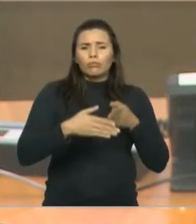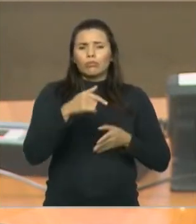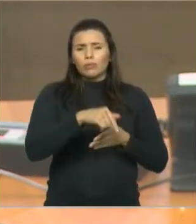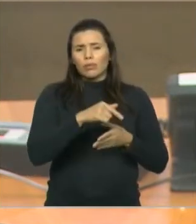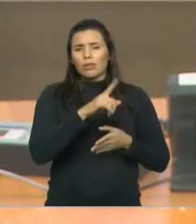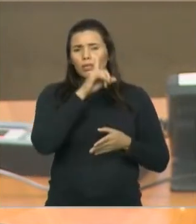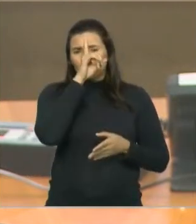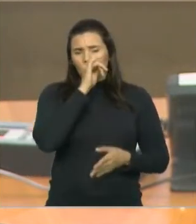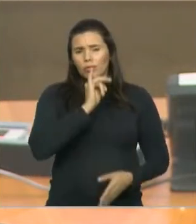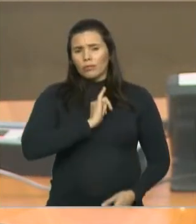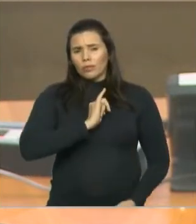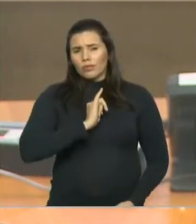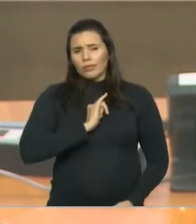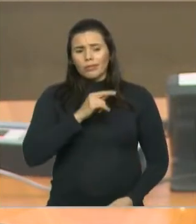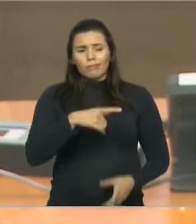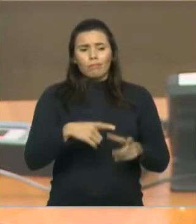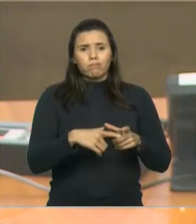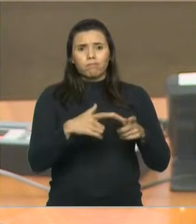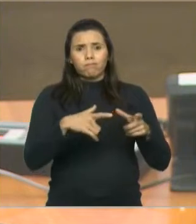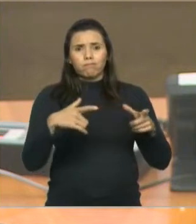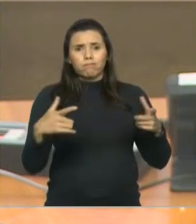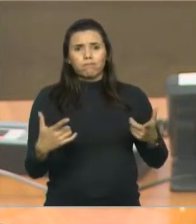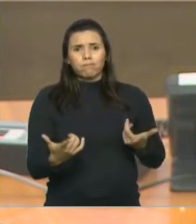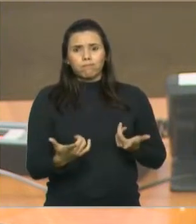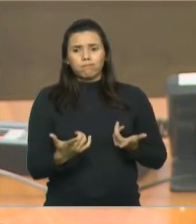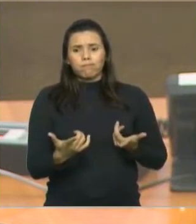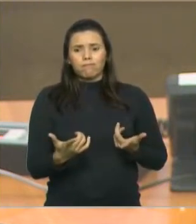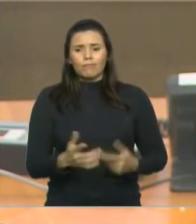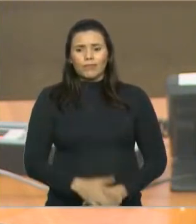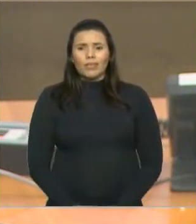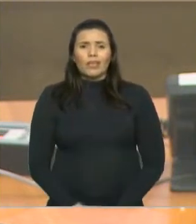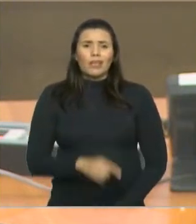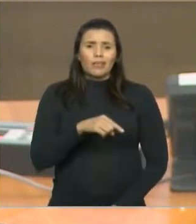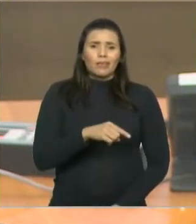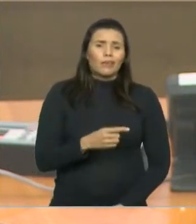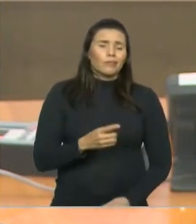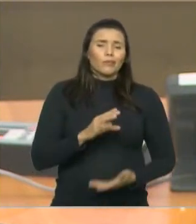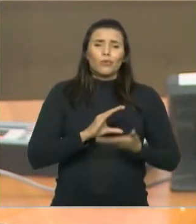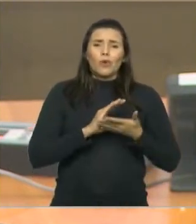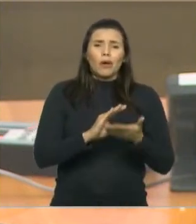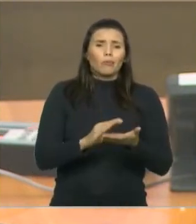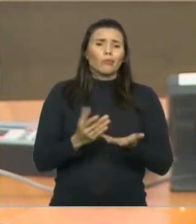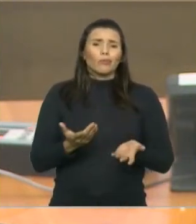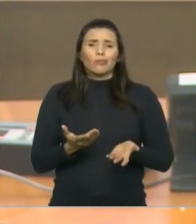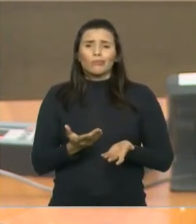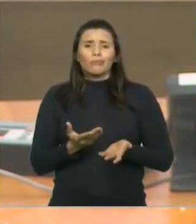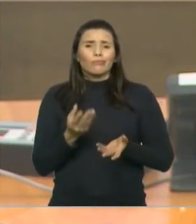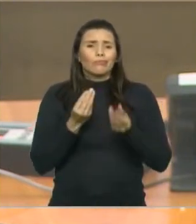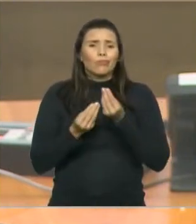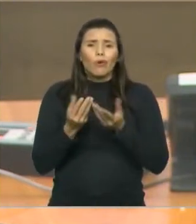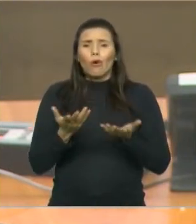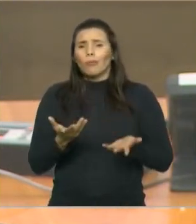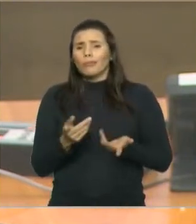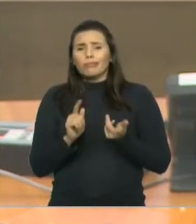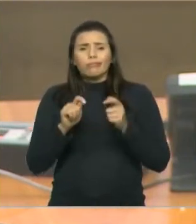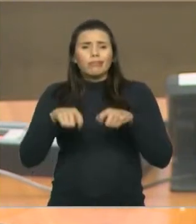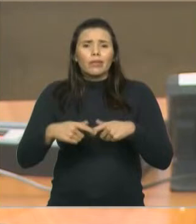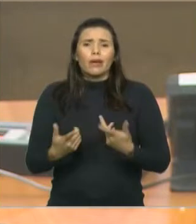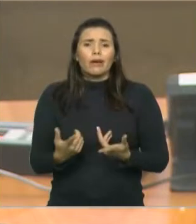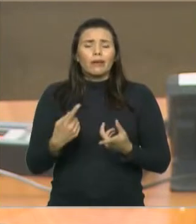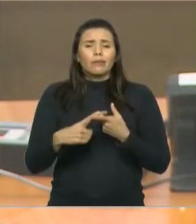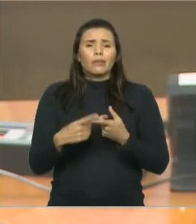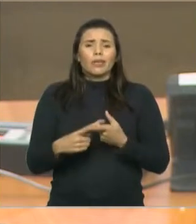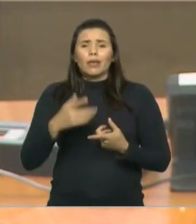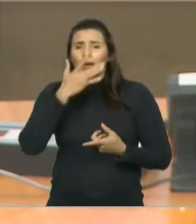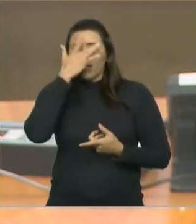agravou tanto o problema do financiamento, para ver como não é algo local, não é algo destinado só ao Maranhão, mas destinado